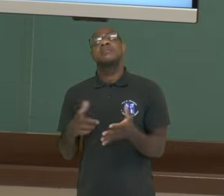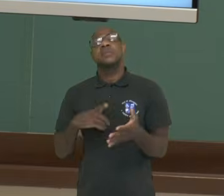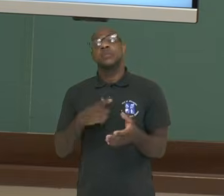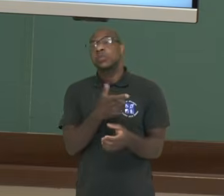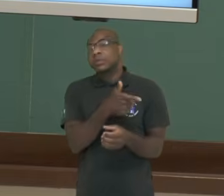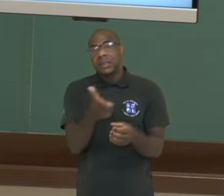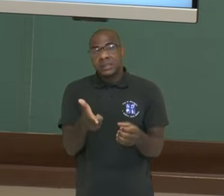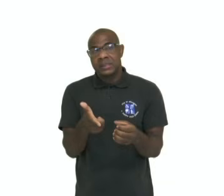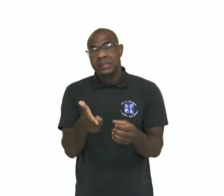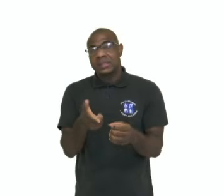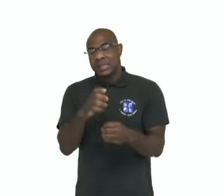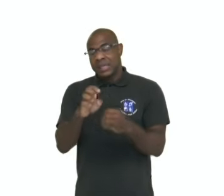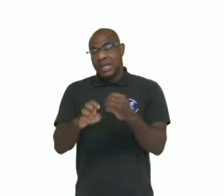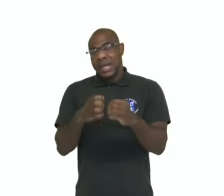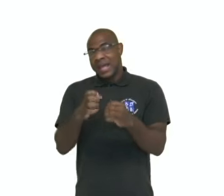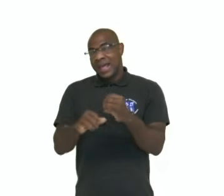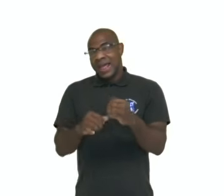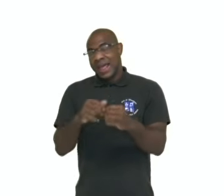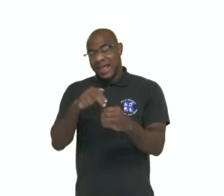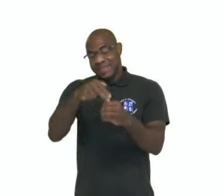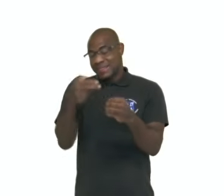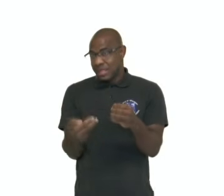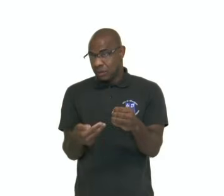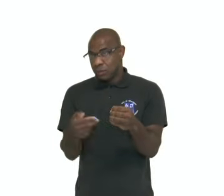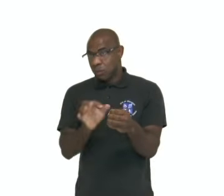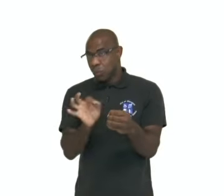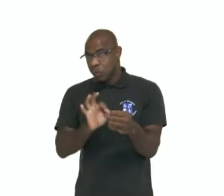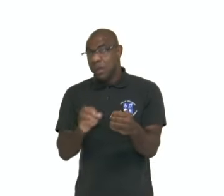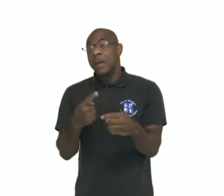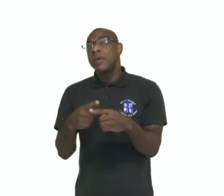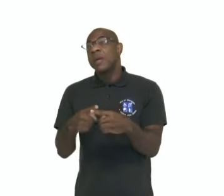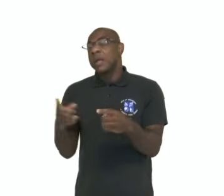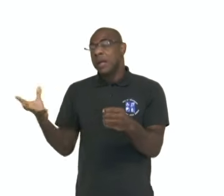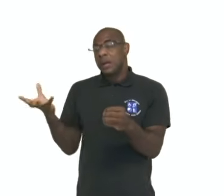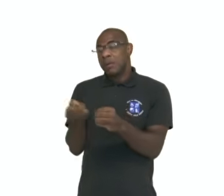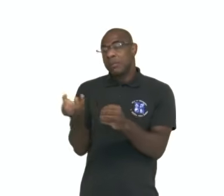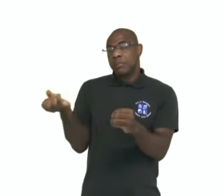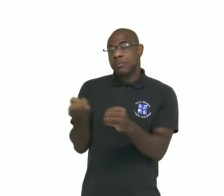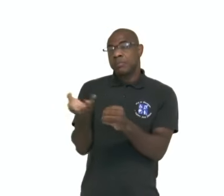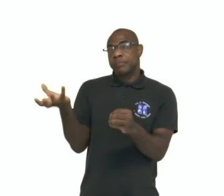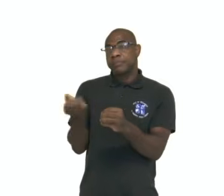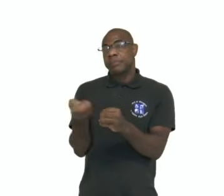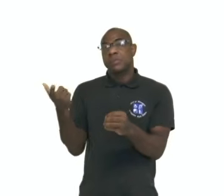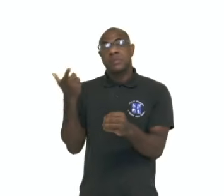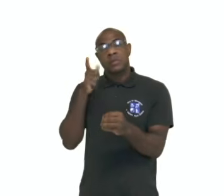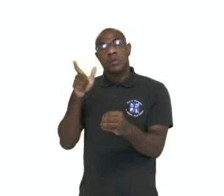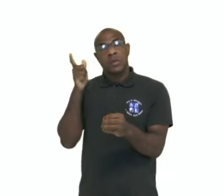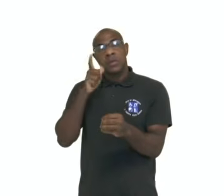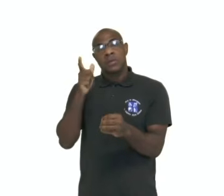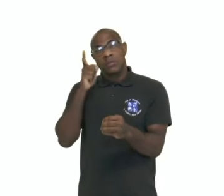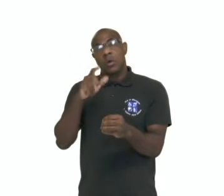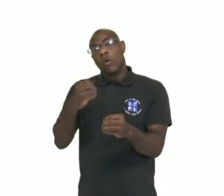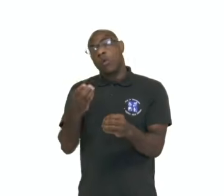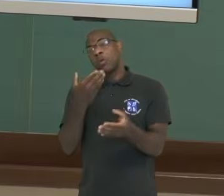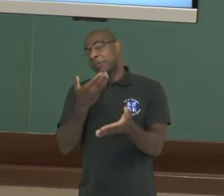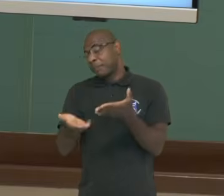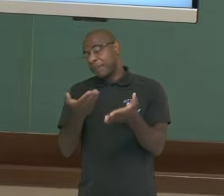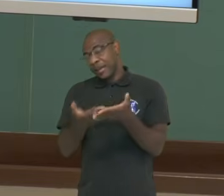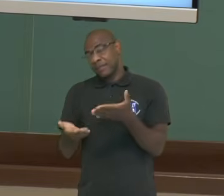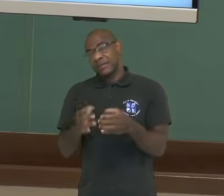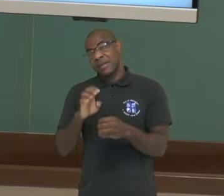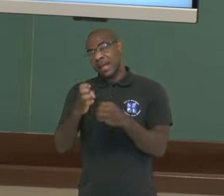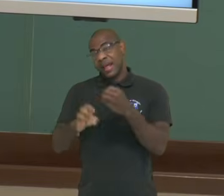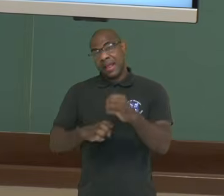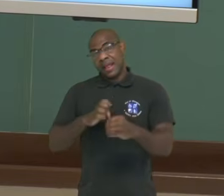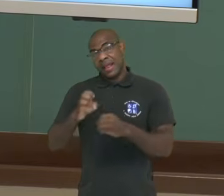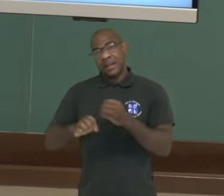ser eletricamente neutro é quando ele ganha ou quando ele perde elétrons,